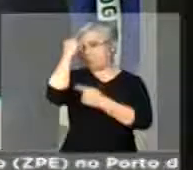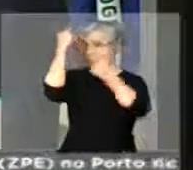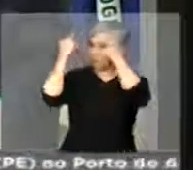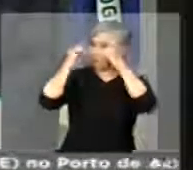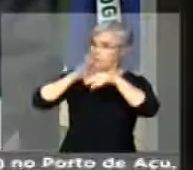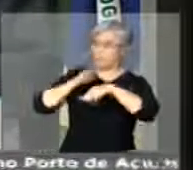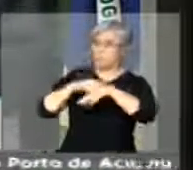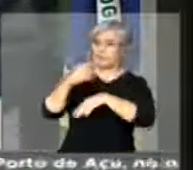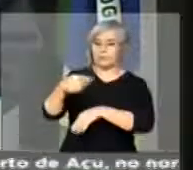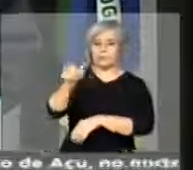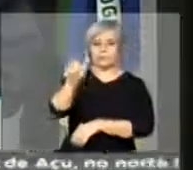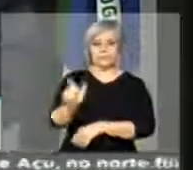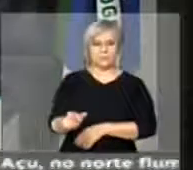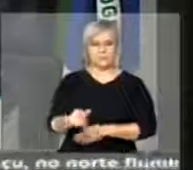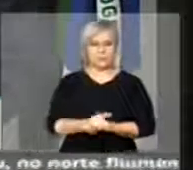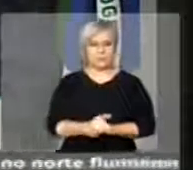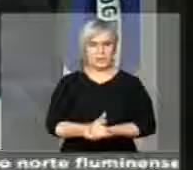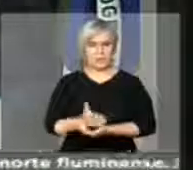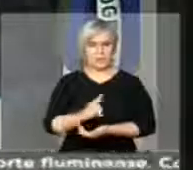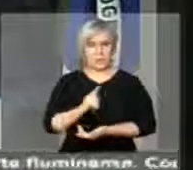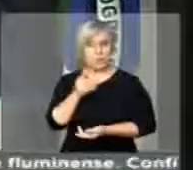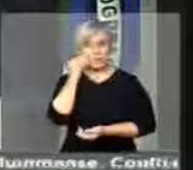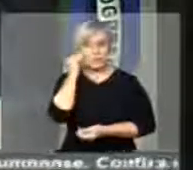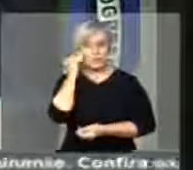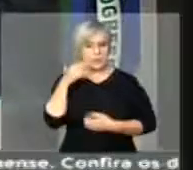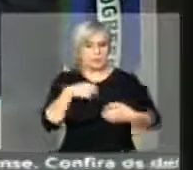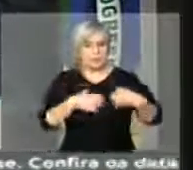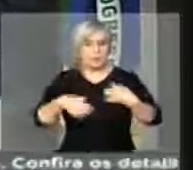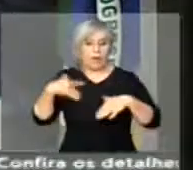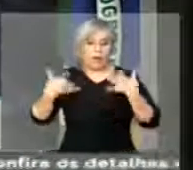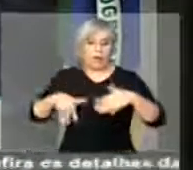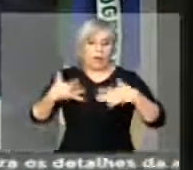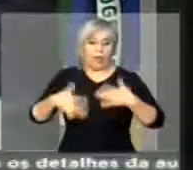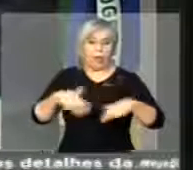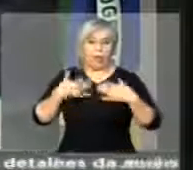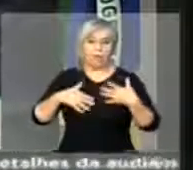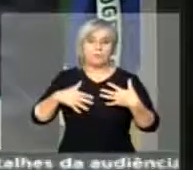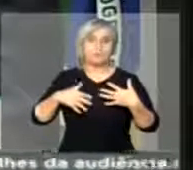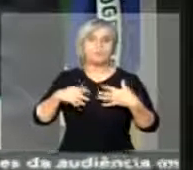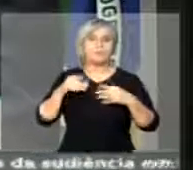numa tentativa desesperada de trocar